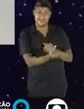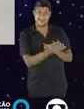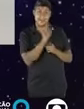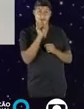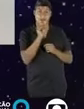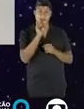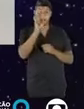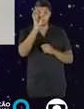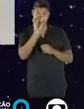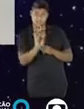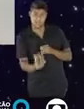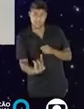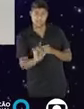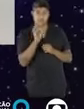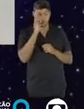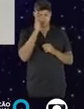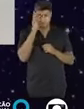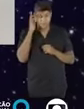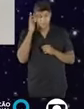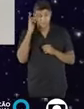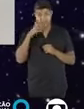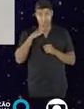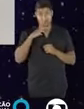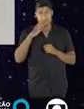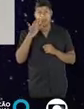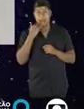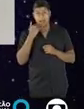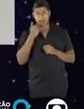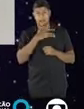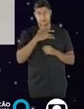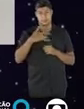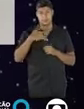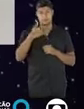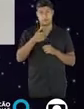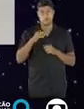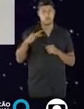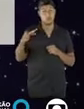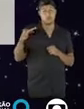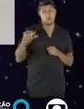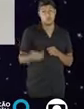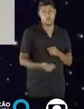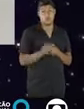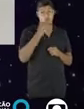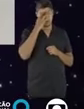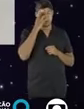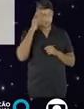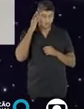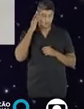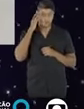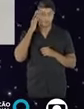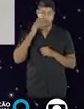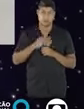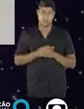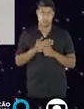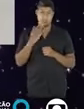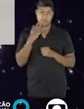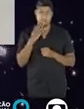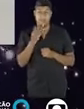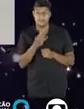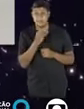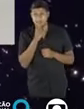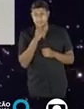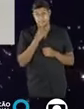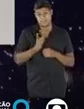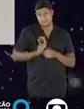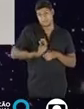o direito às pessoas de terem uma alimentação saudável, todas, né? Todas as pessoas sem exceção. Porque é muito triste a